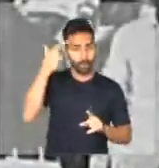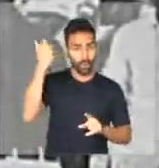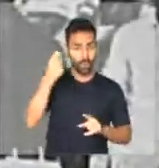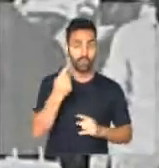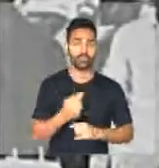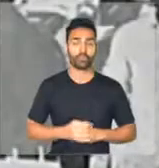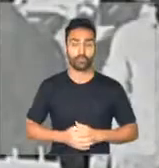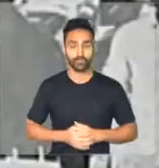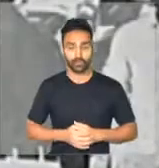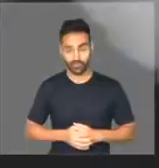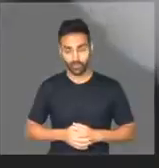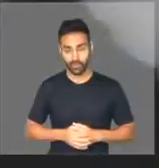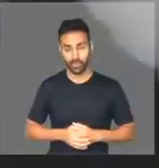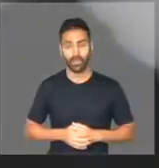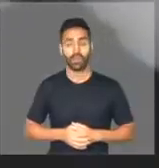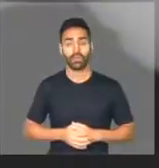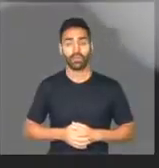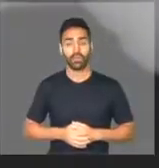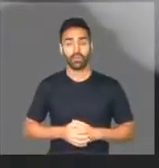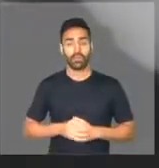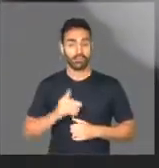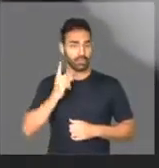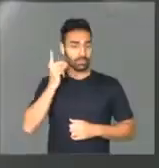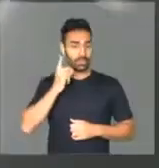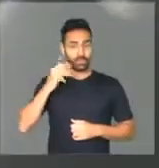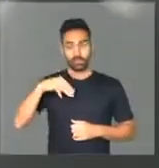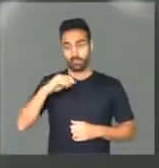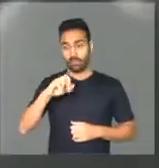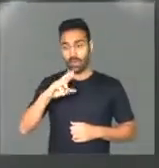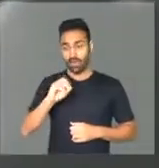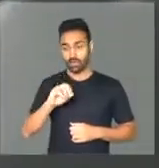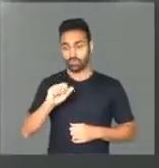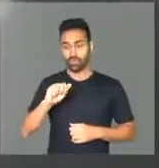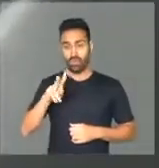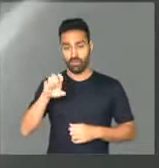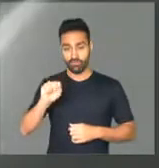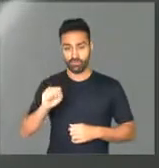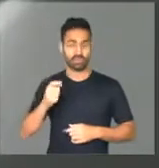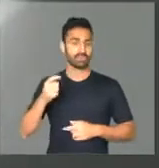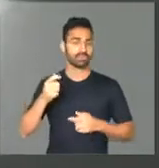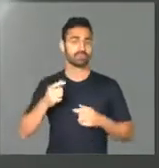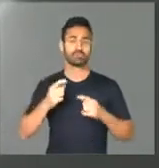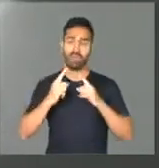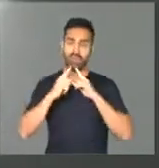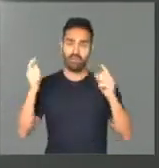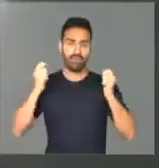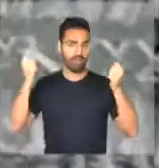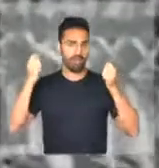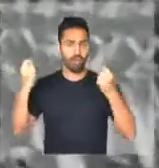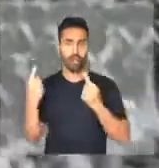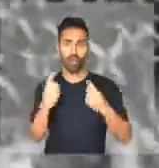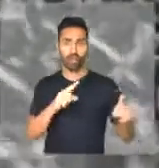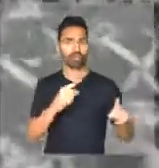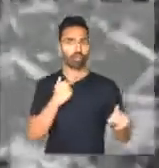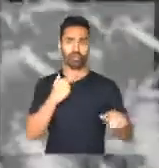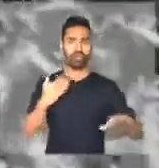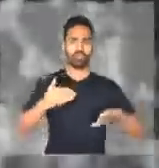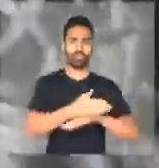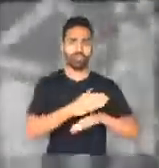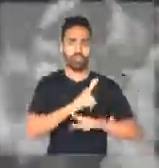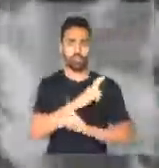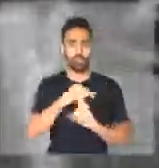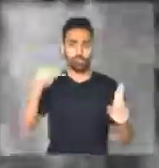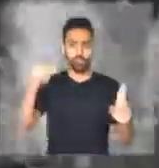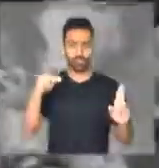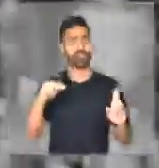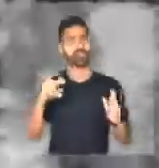cabeça. Dias depois, o deputado Márcio Moreira Alves protestou contra essa invasão. Sugeriu um boicote ao